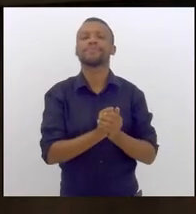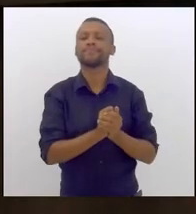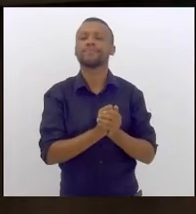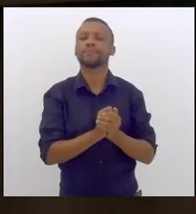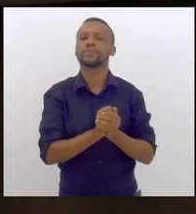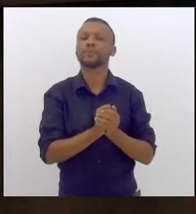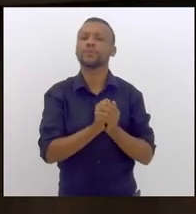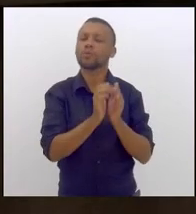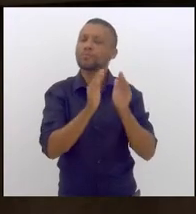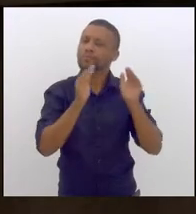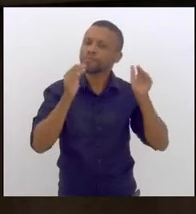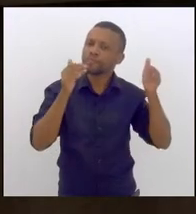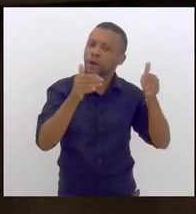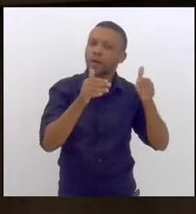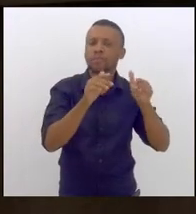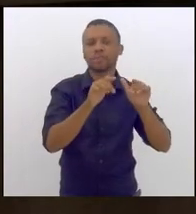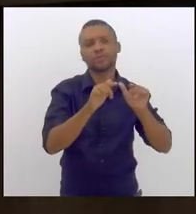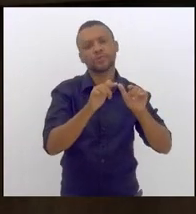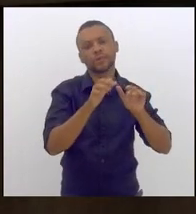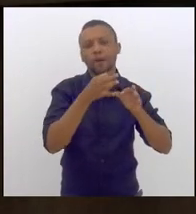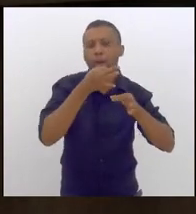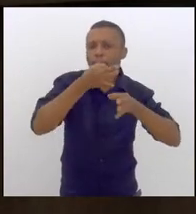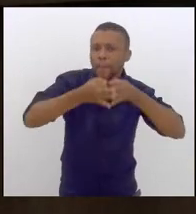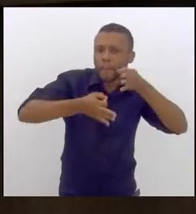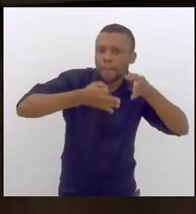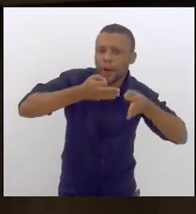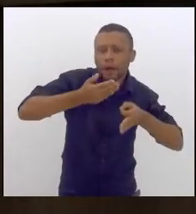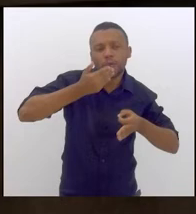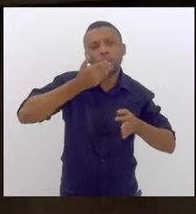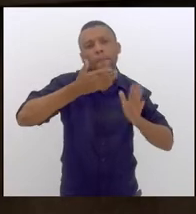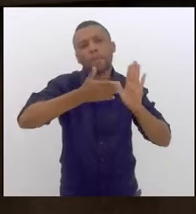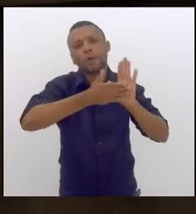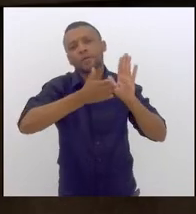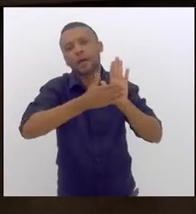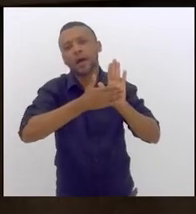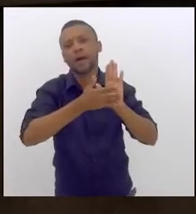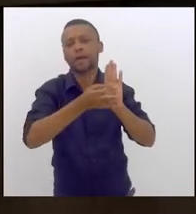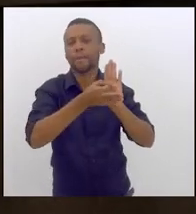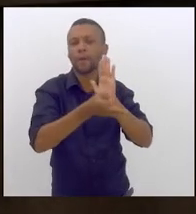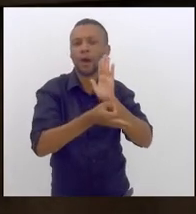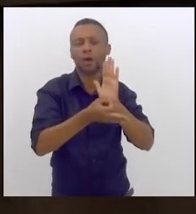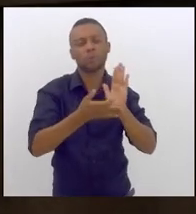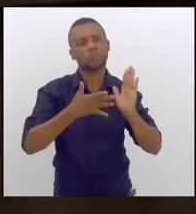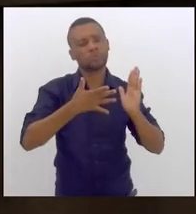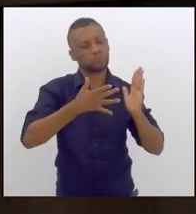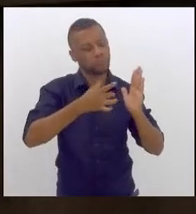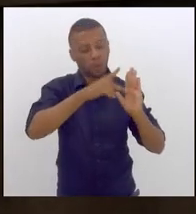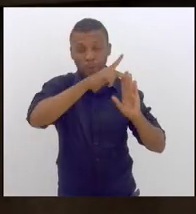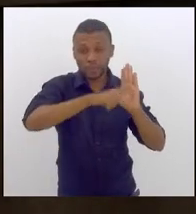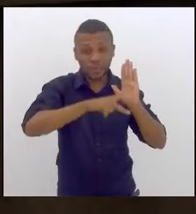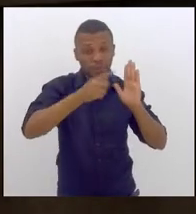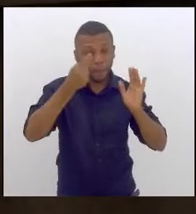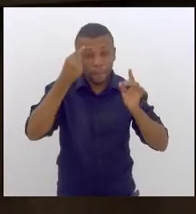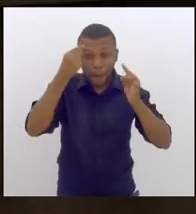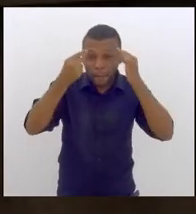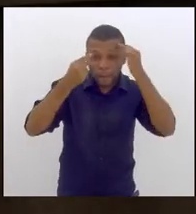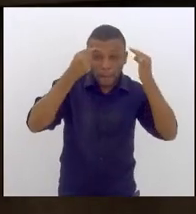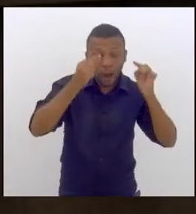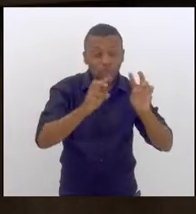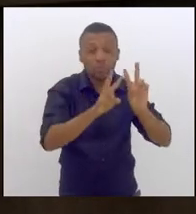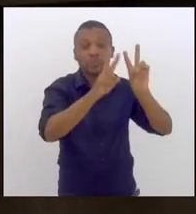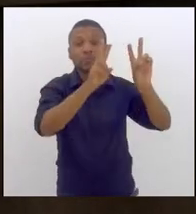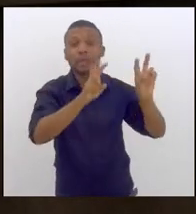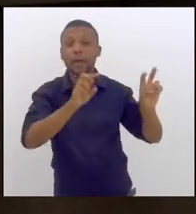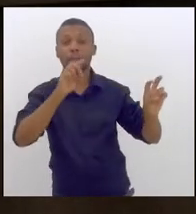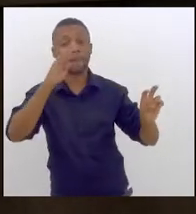fazer ou não fazer emendas e gostei muito da criatividade do projeto e do mérito do mesmo.